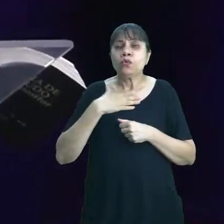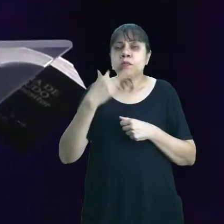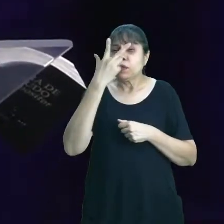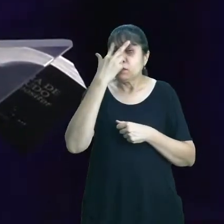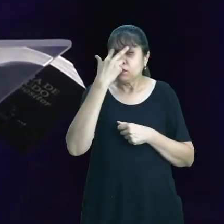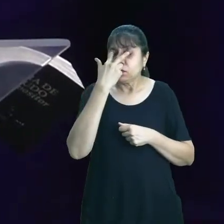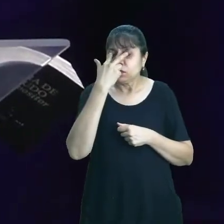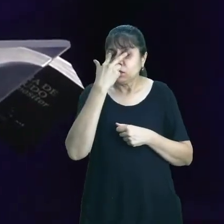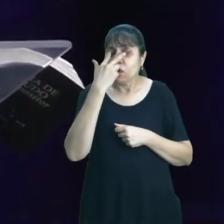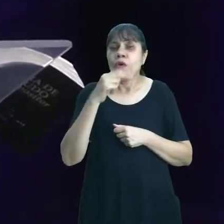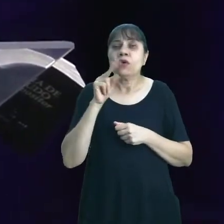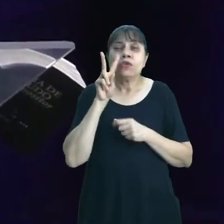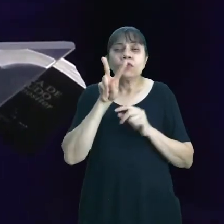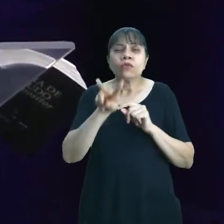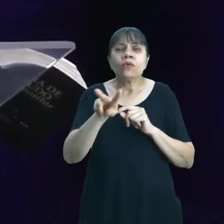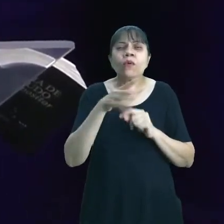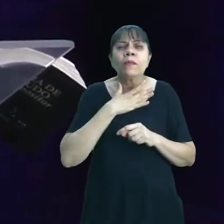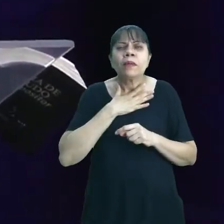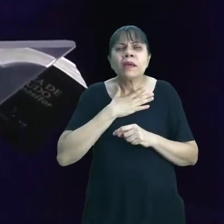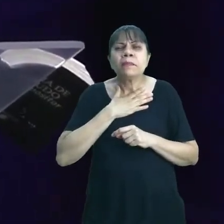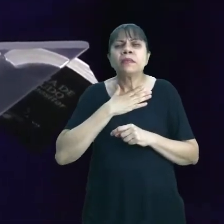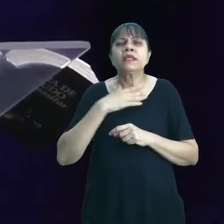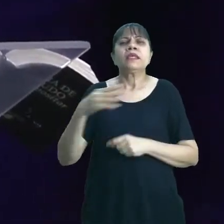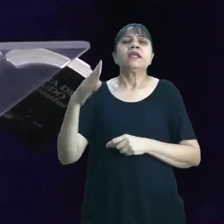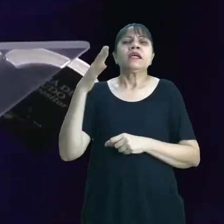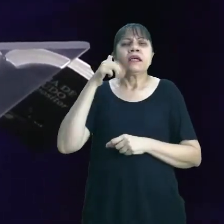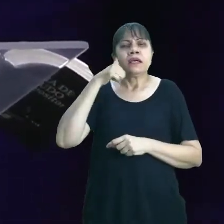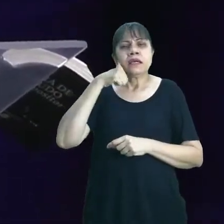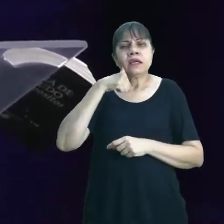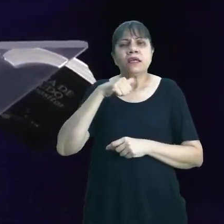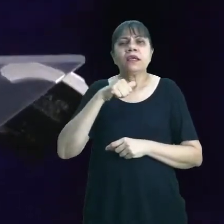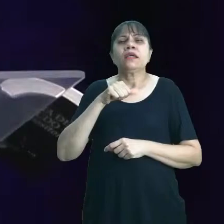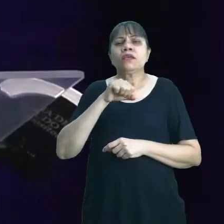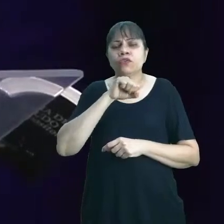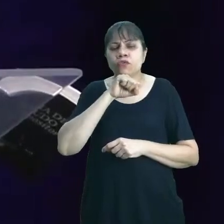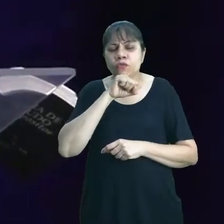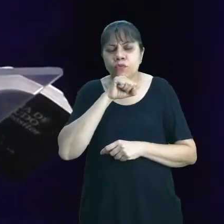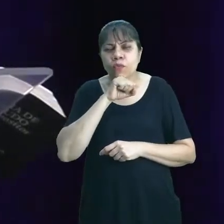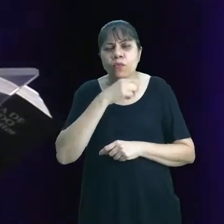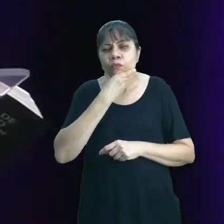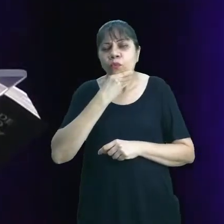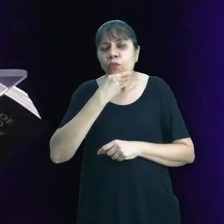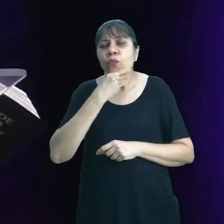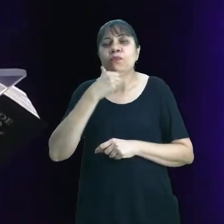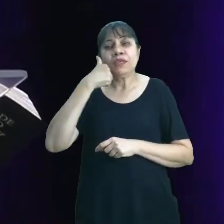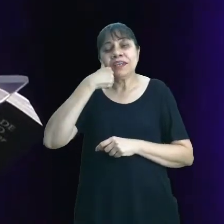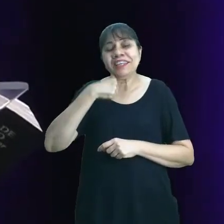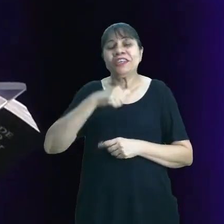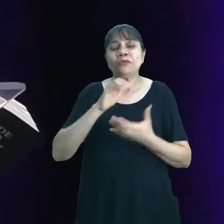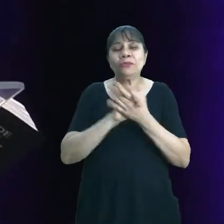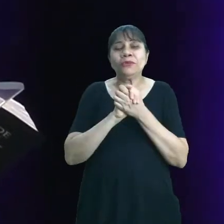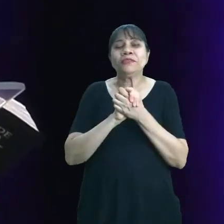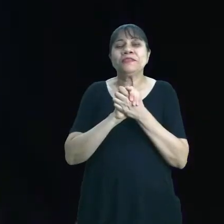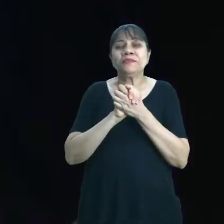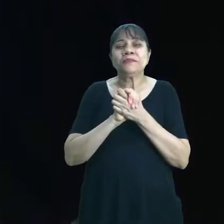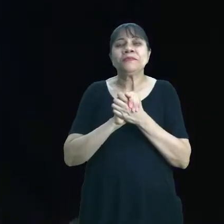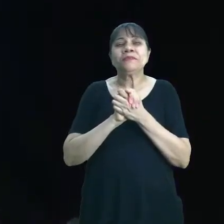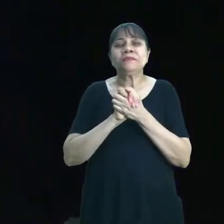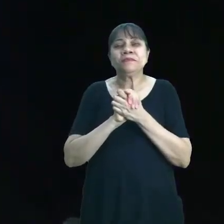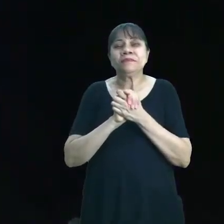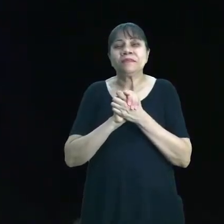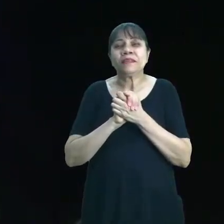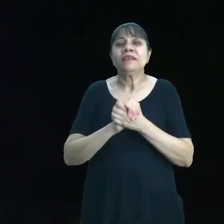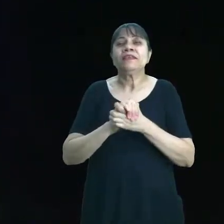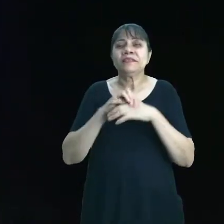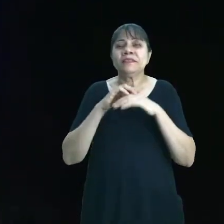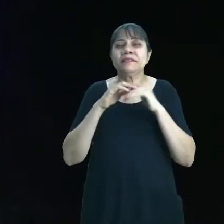mesma forma que casamos há mais de 20 anos atrás, porque o temor de Deus, o temor a Deus está no meu coração, e